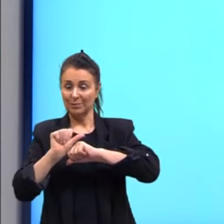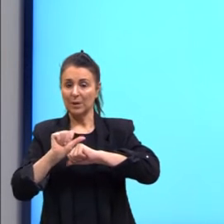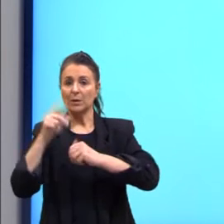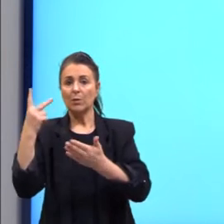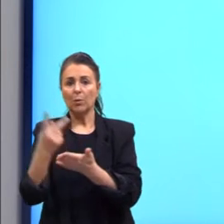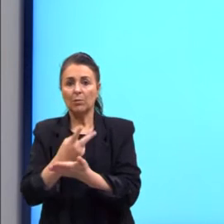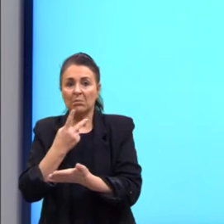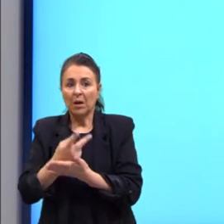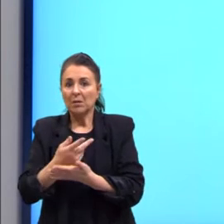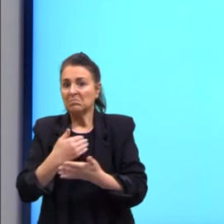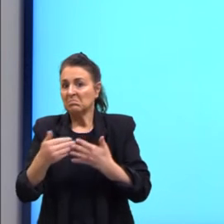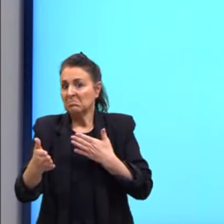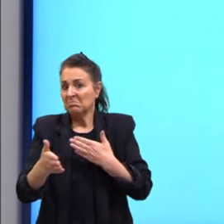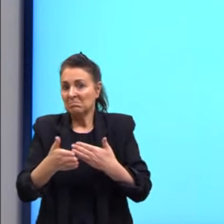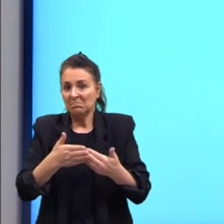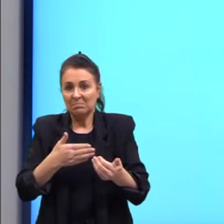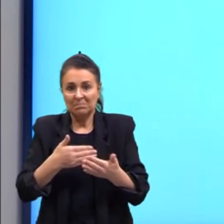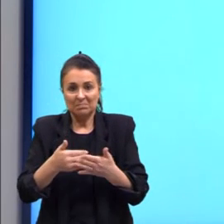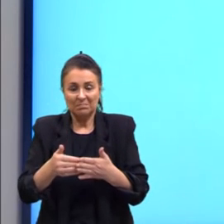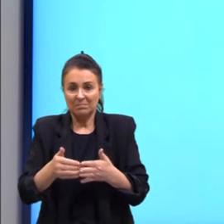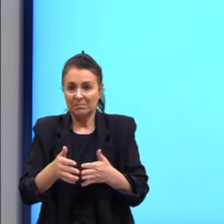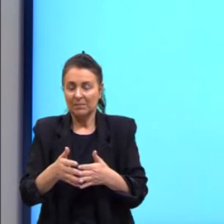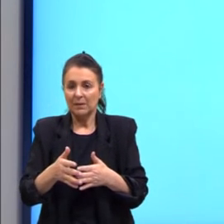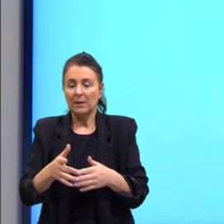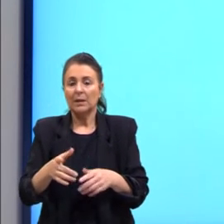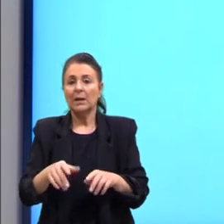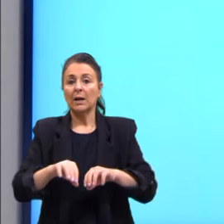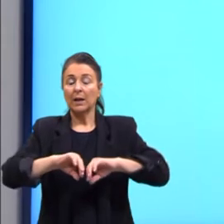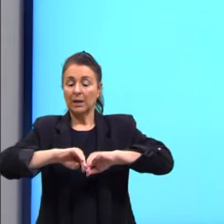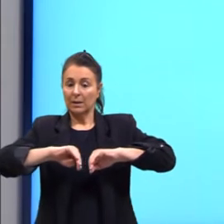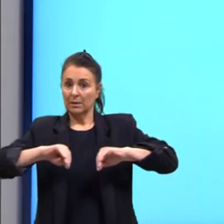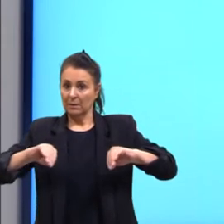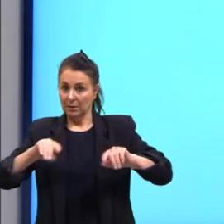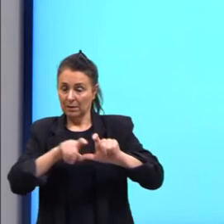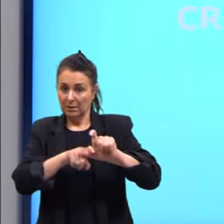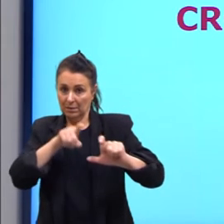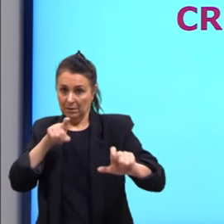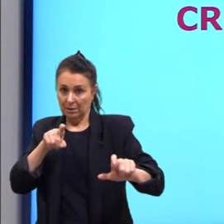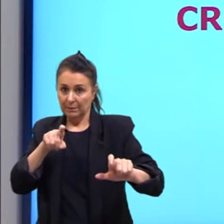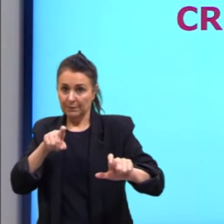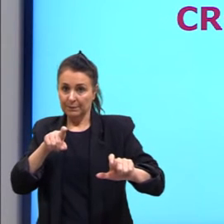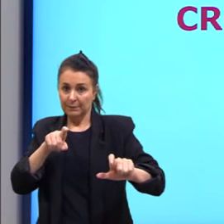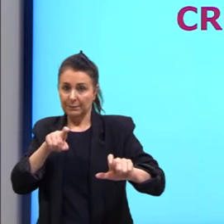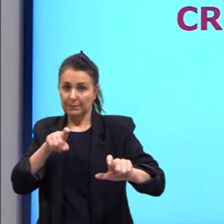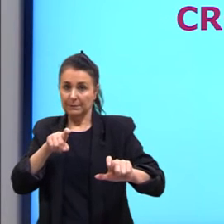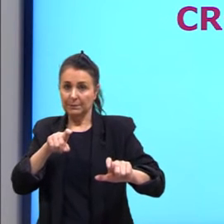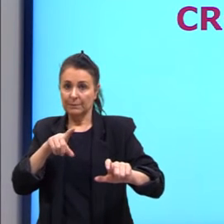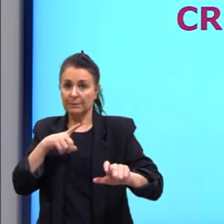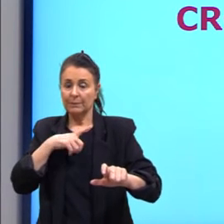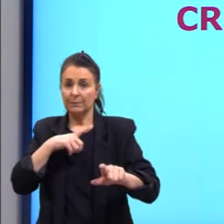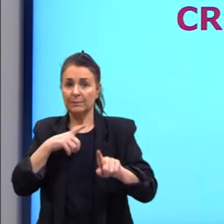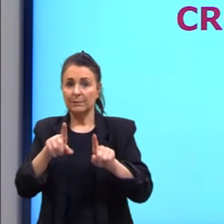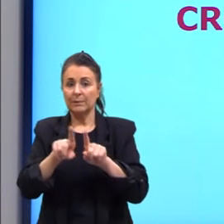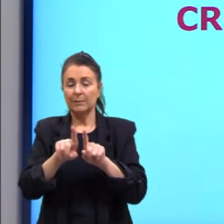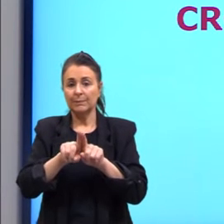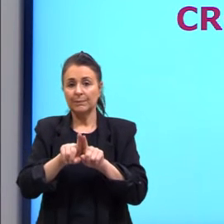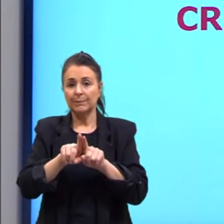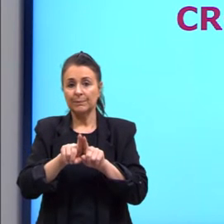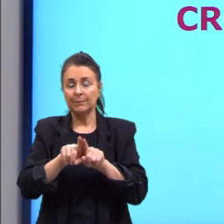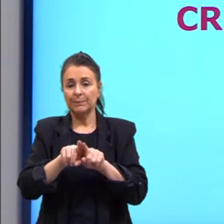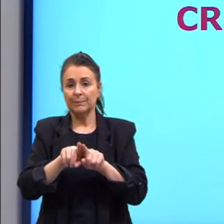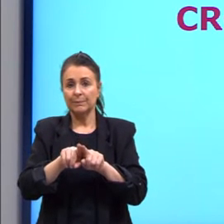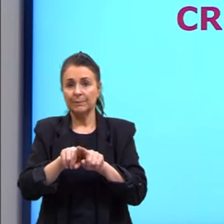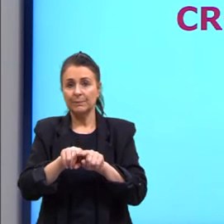acontece ao acaso gente e além da segregação independente que ocorre